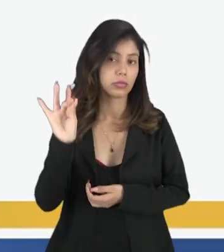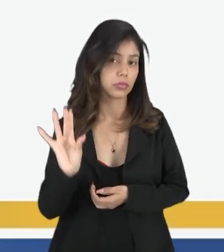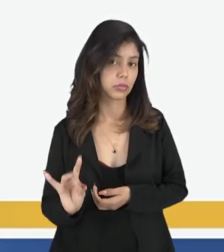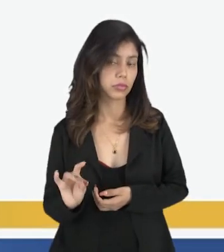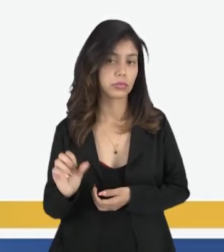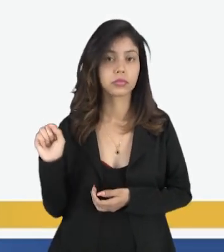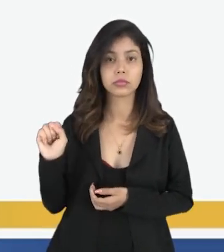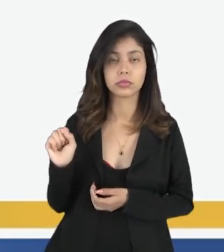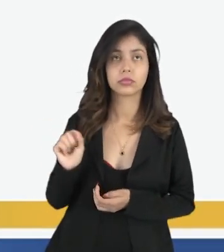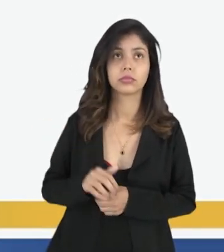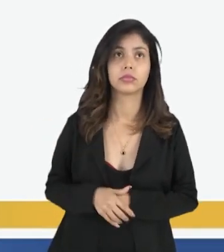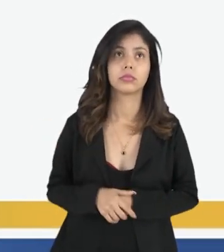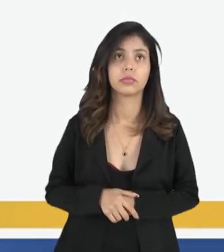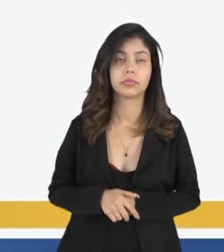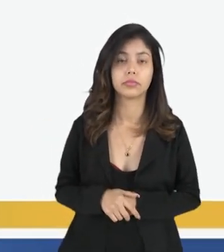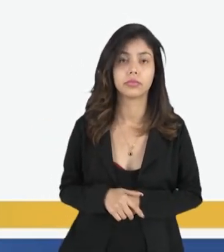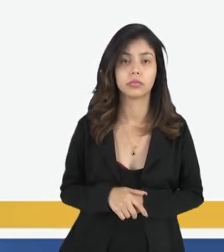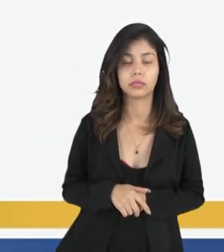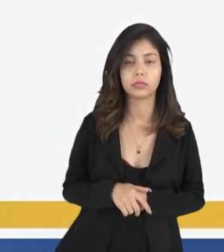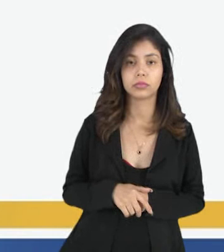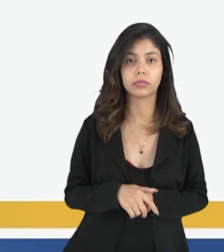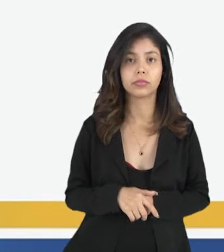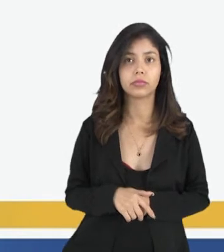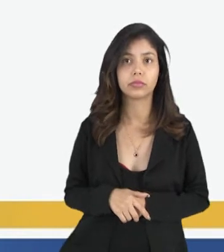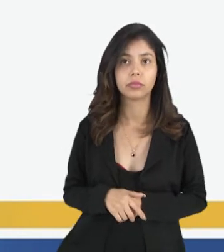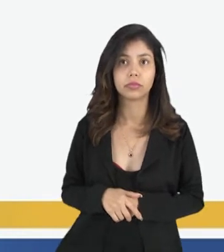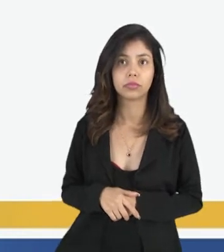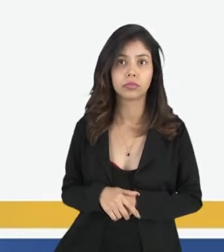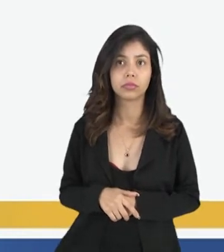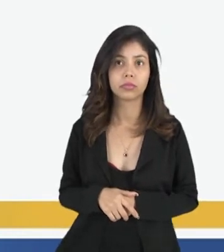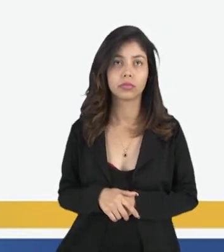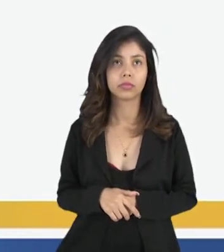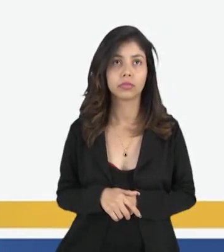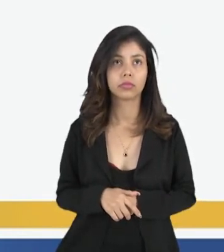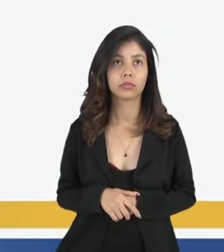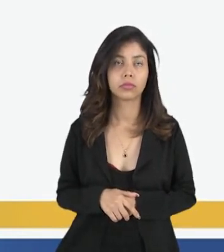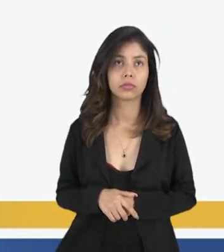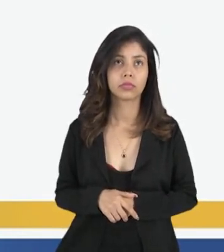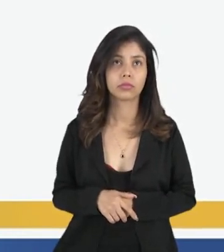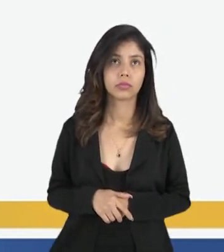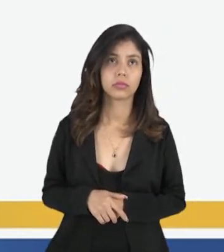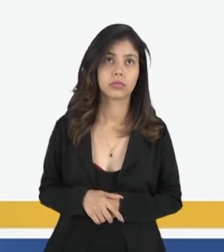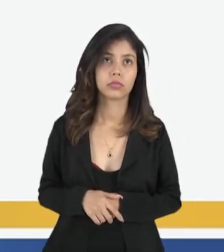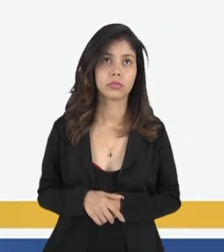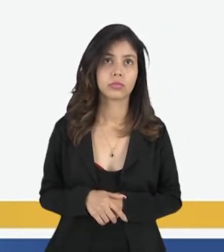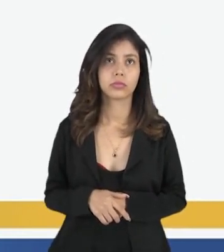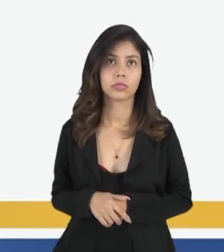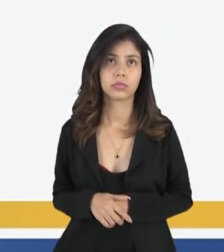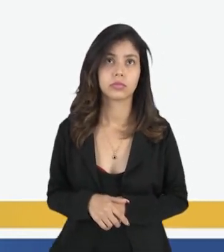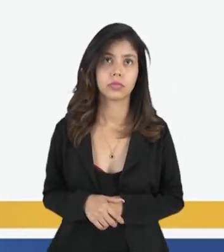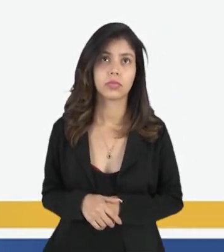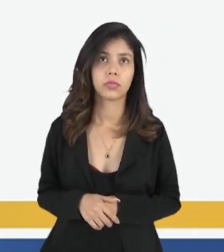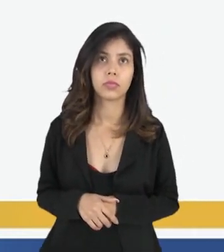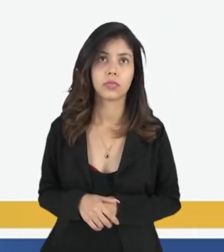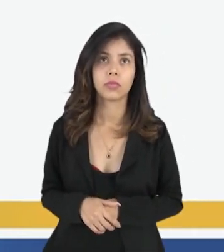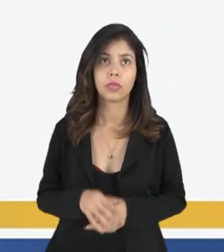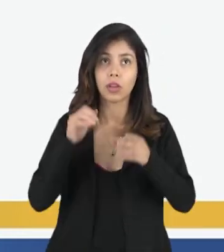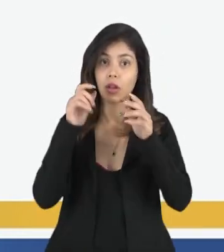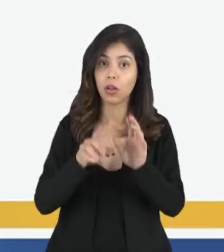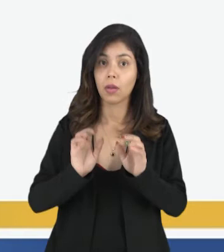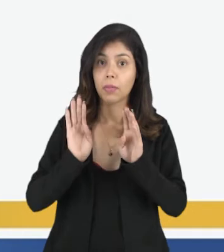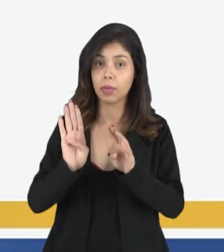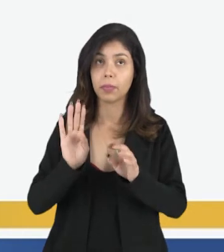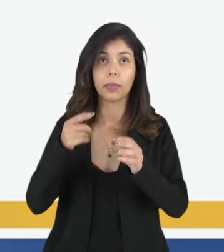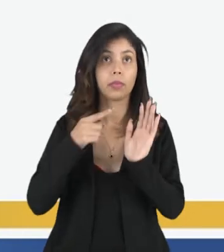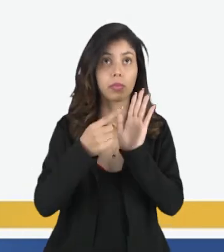certo? Agora nós vamos para a pergunta B e ele pede para determinar a função horária da posição